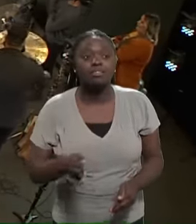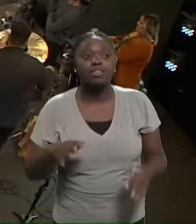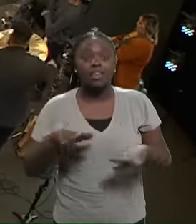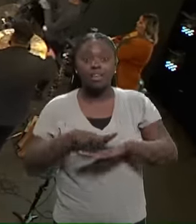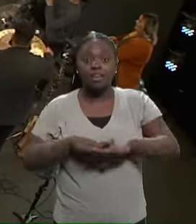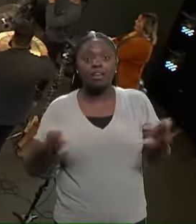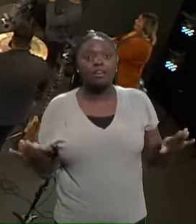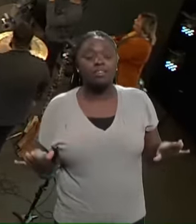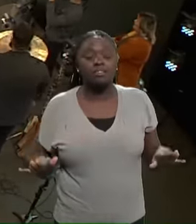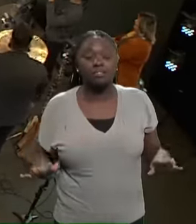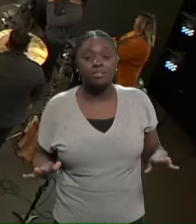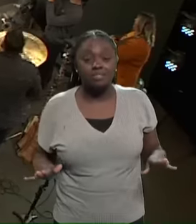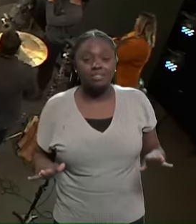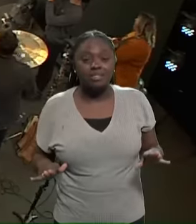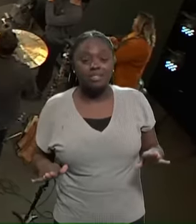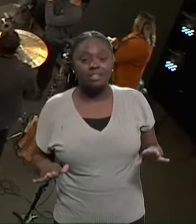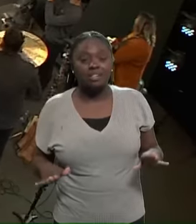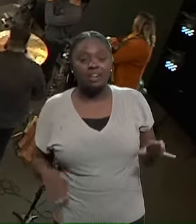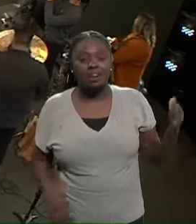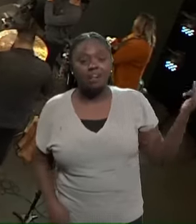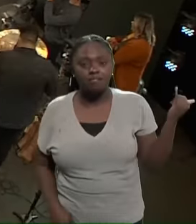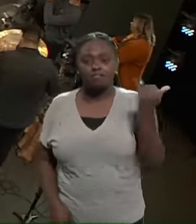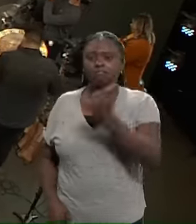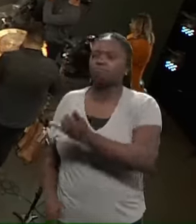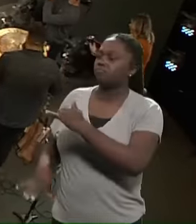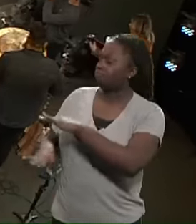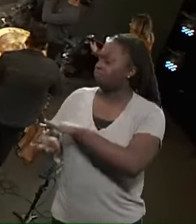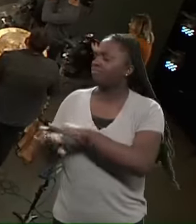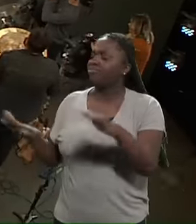acabou. Fala para alguém, acabou.